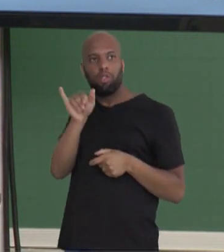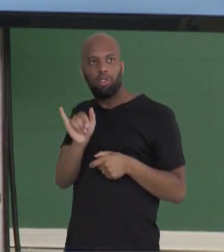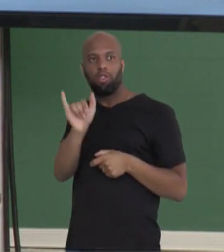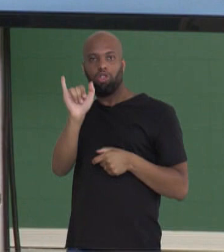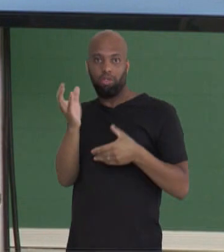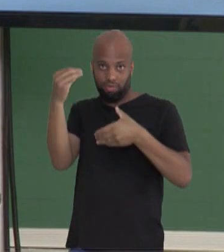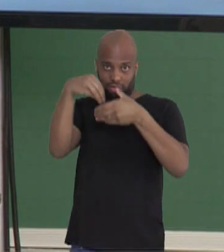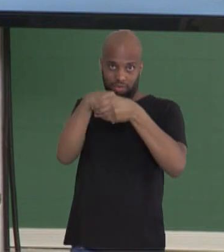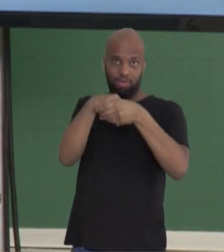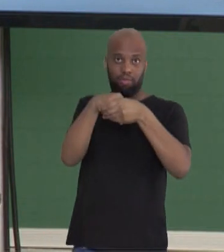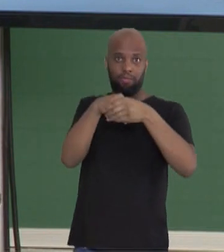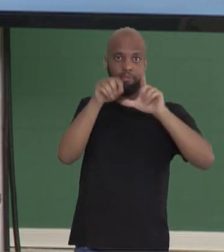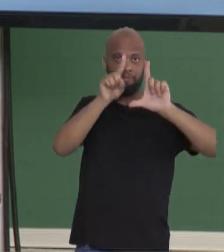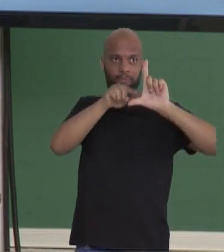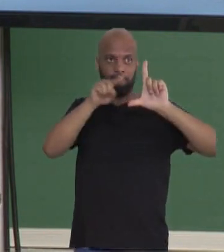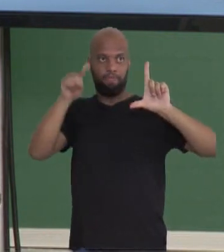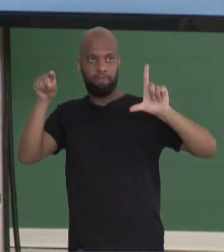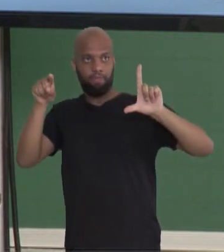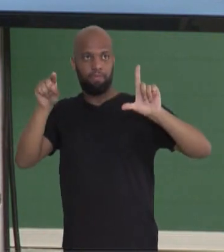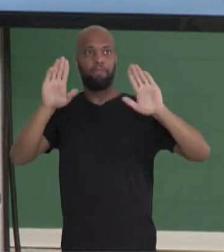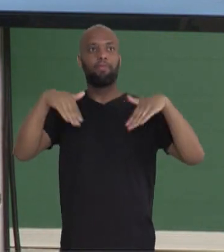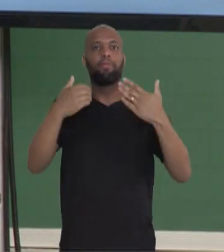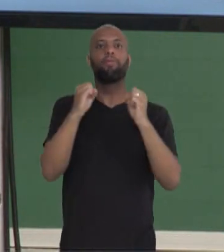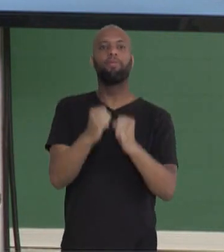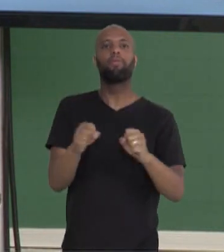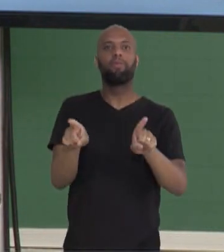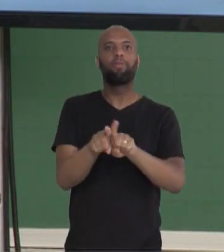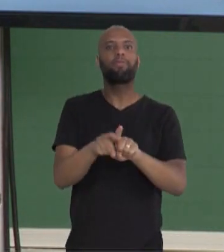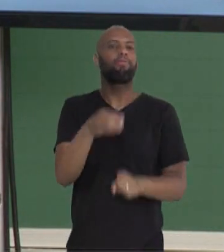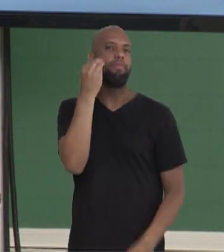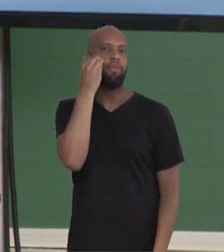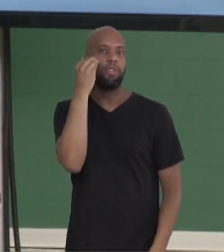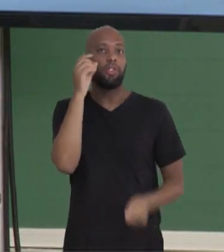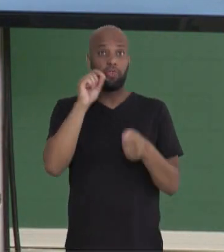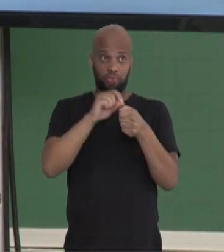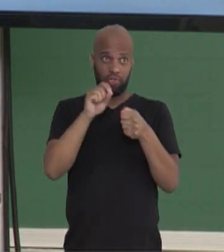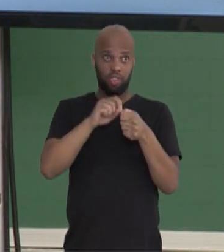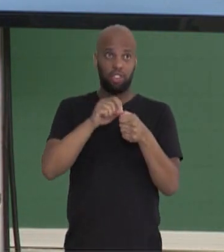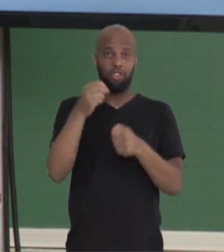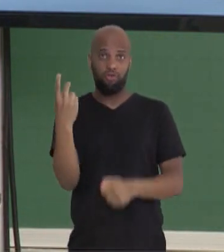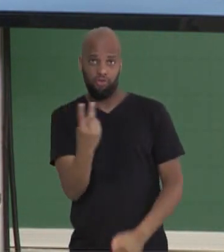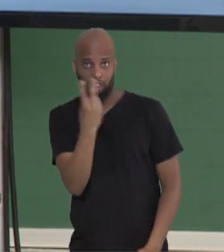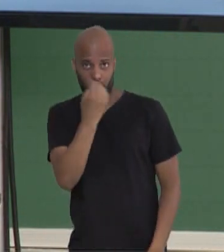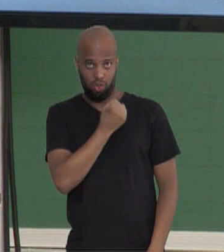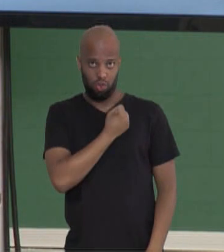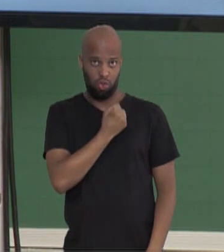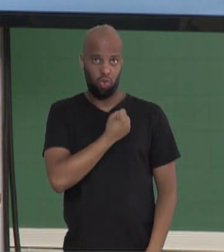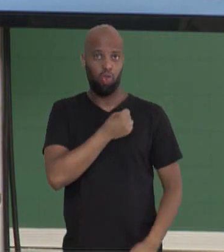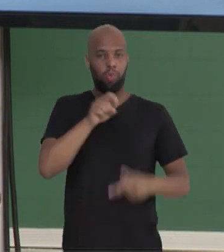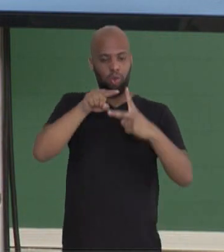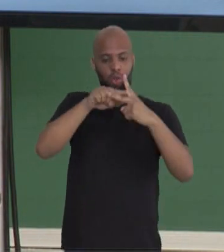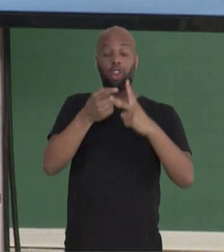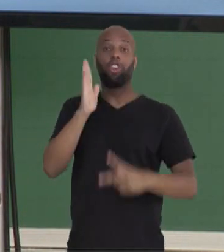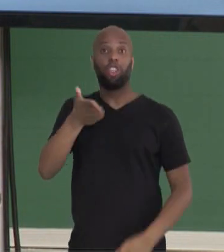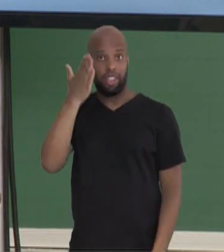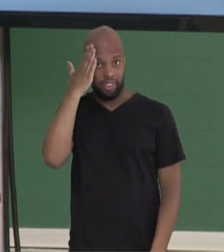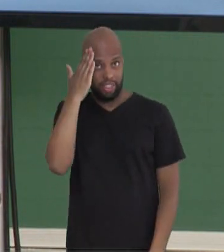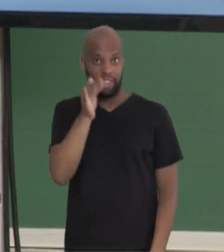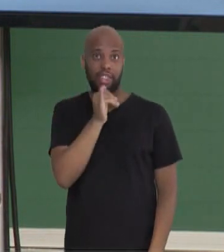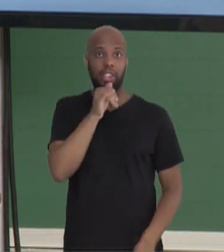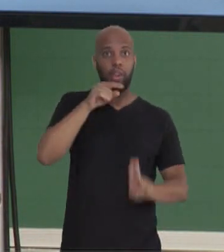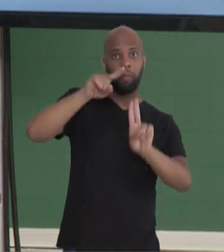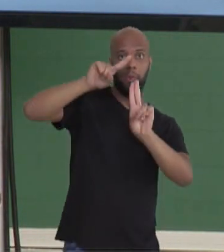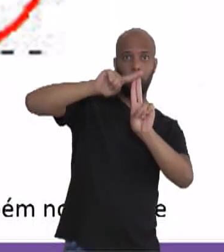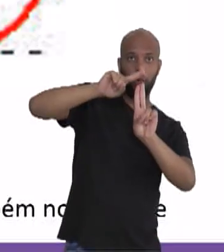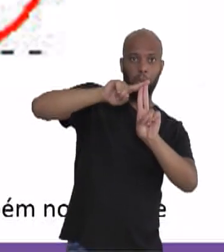nosso gráfico, perfeito? E daí a gente pode tentar construir com os valores dos ângulos já conhecidos, ó, π sobre